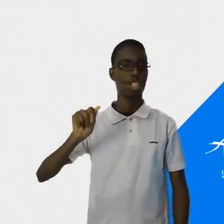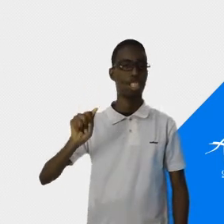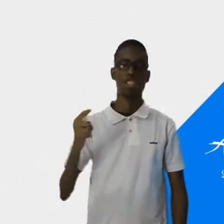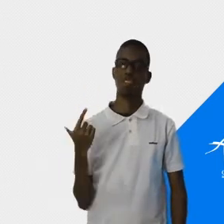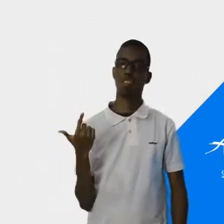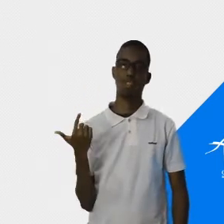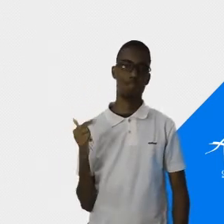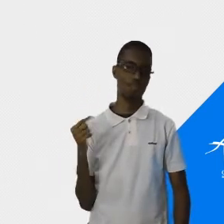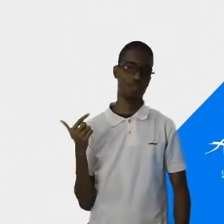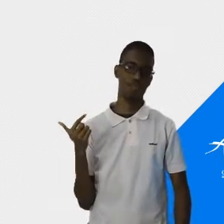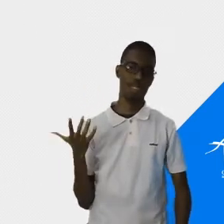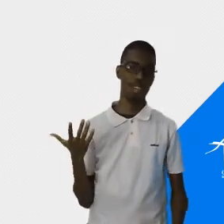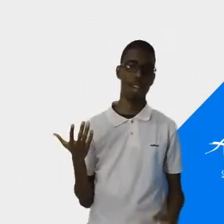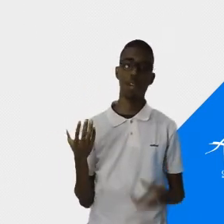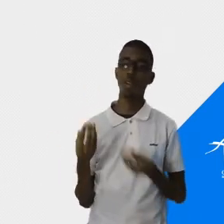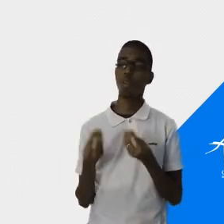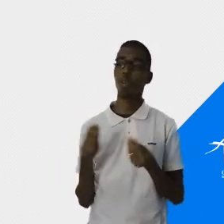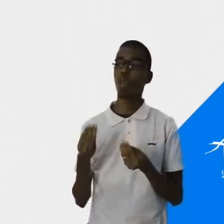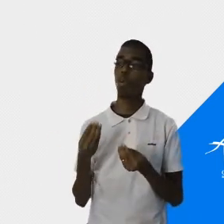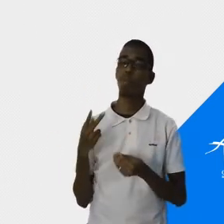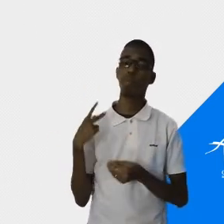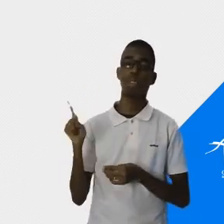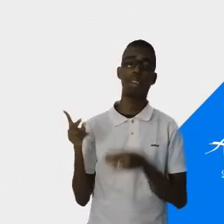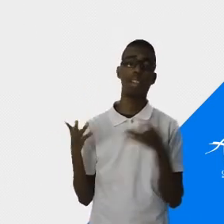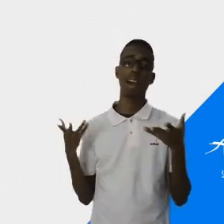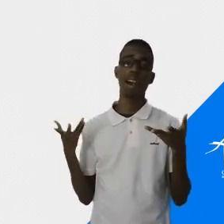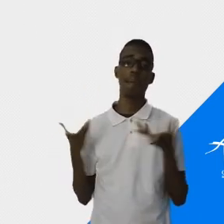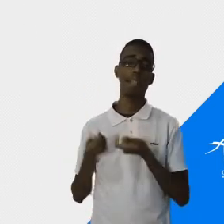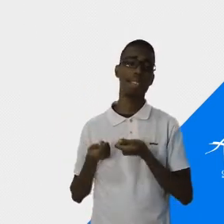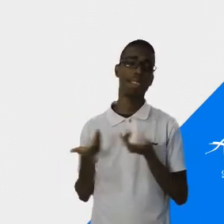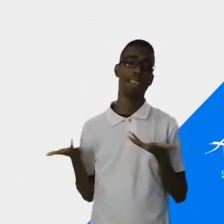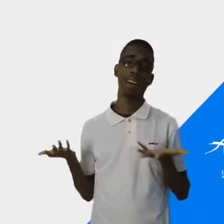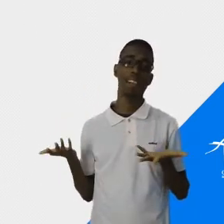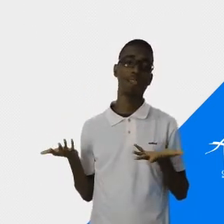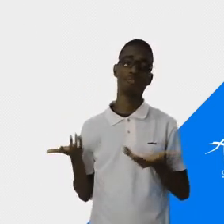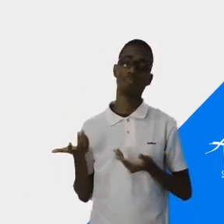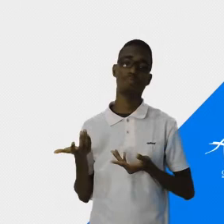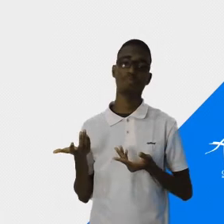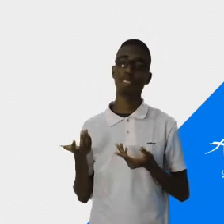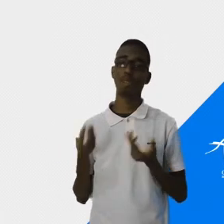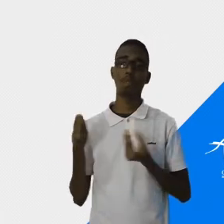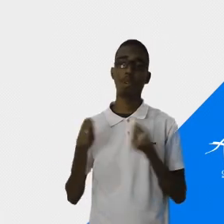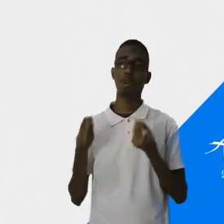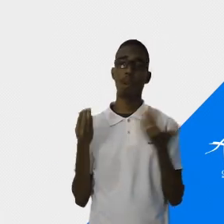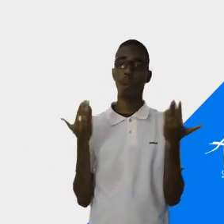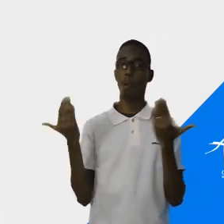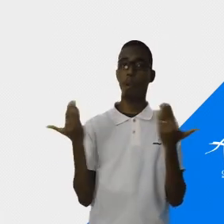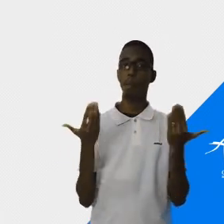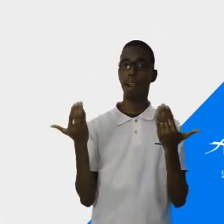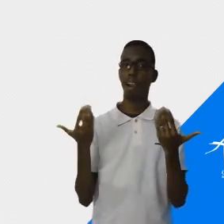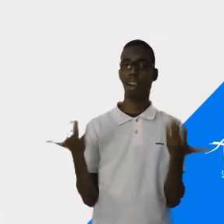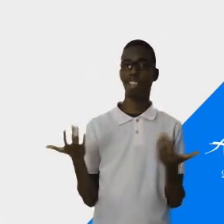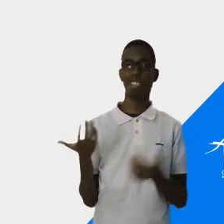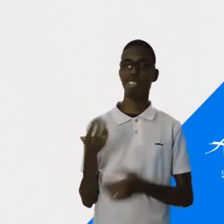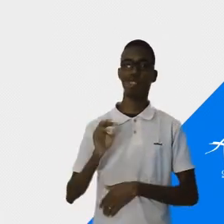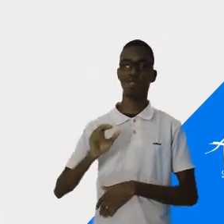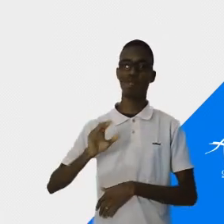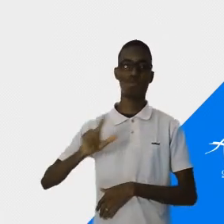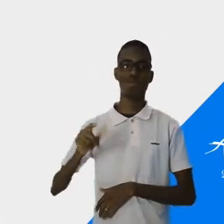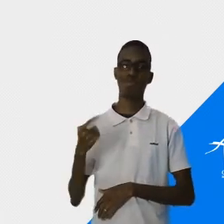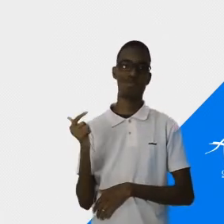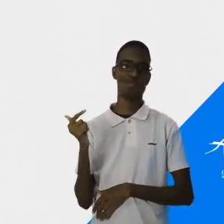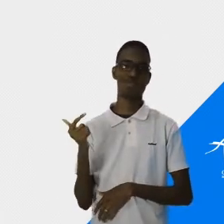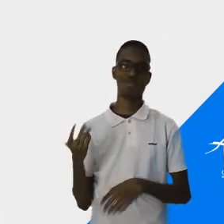indivíduo, de nenhum determinado contexto ou grupo comparativo, que isso tem na validade construto, mas relacionar isso com